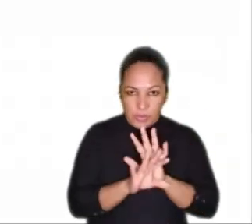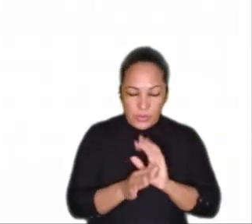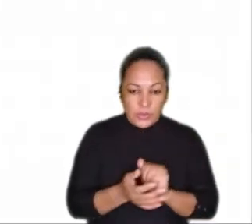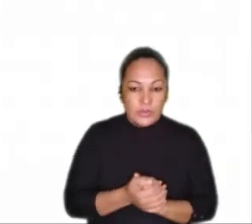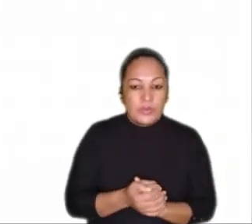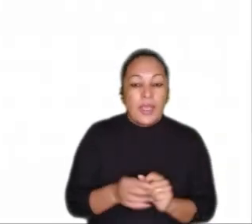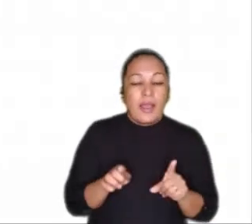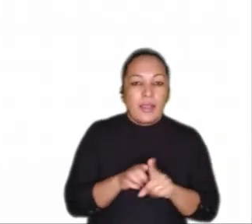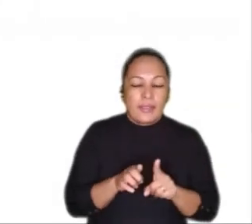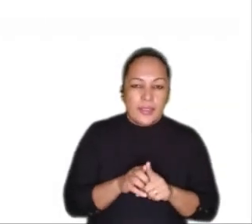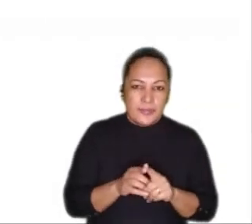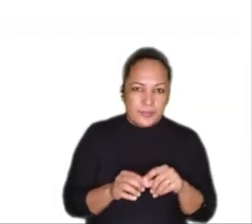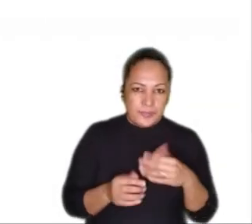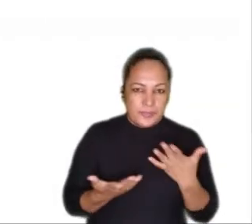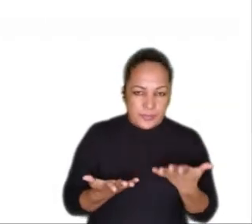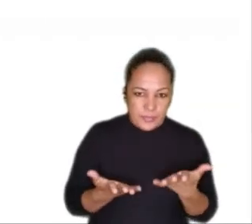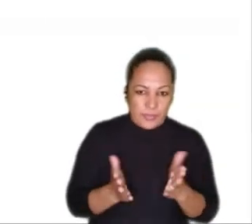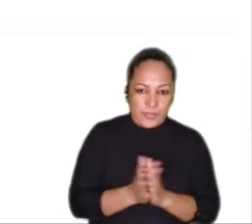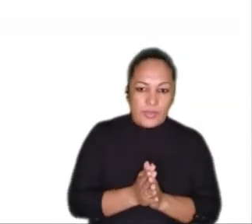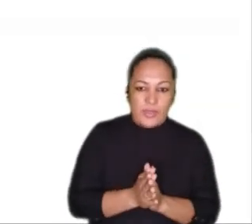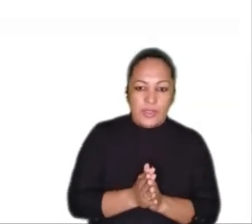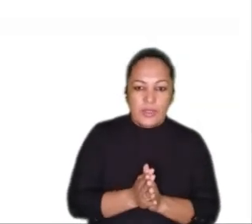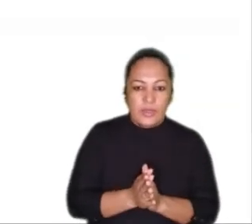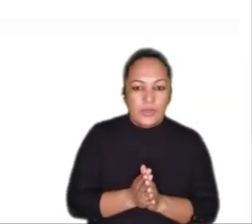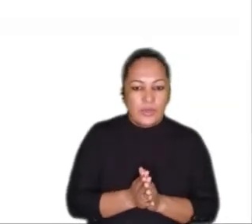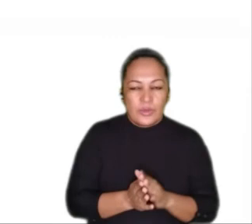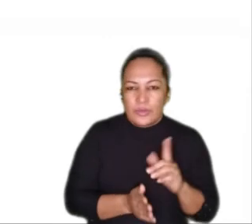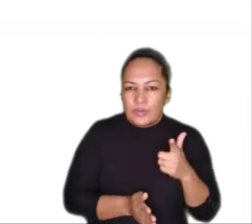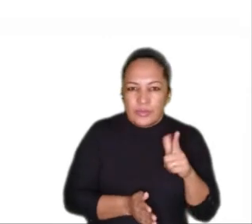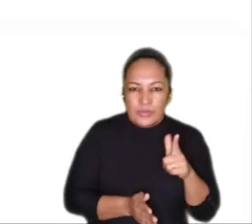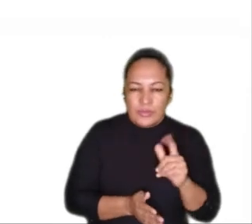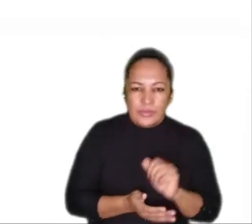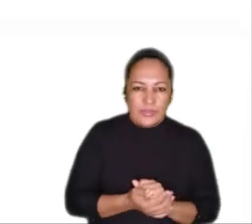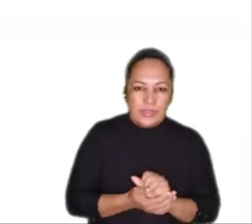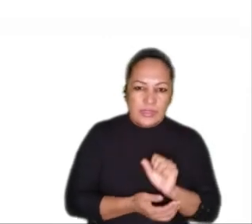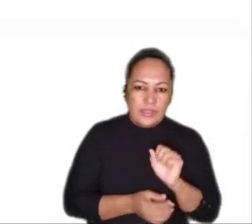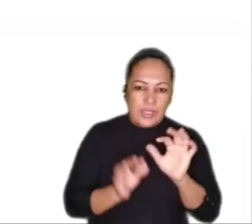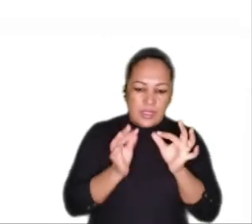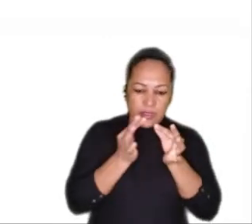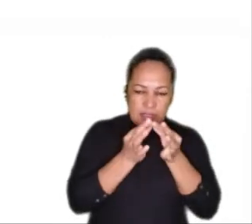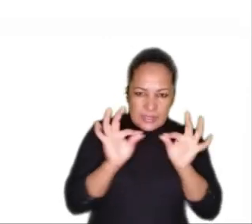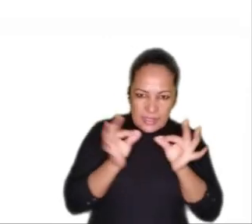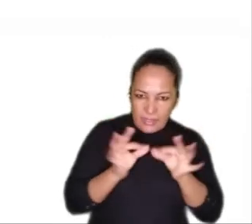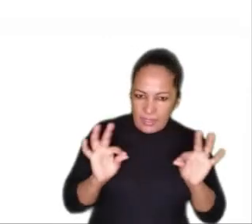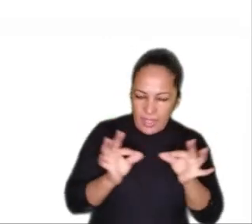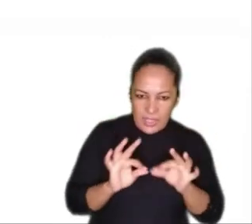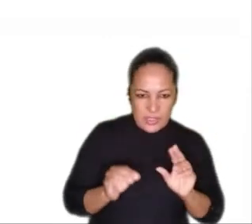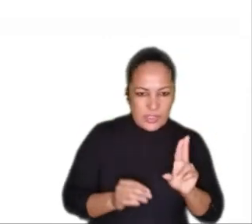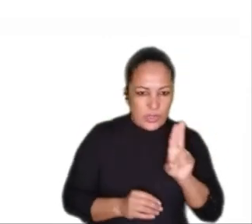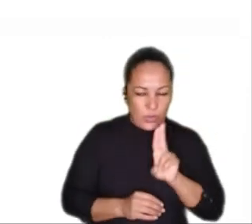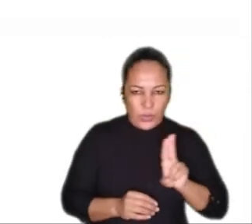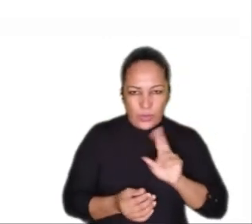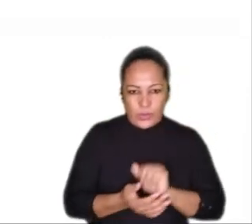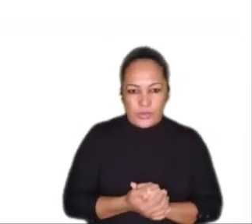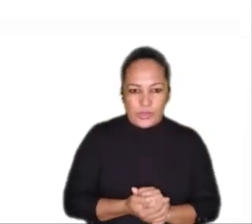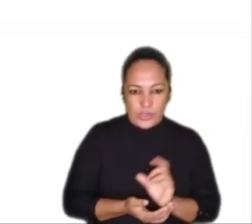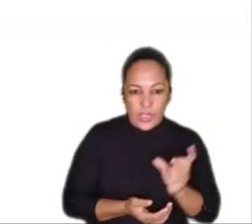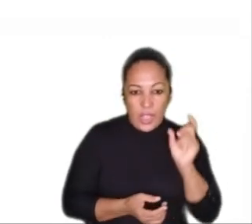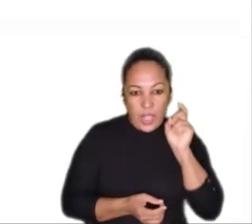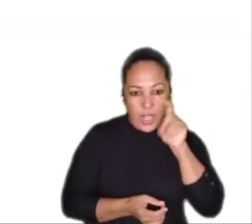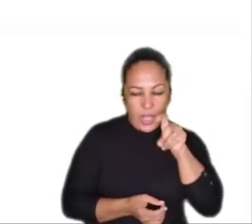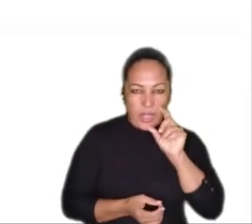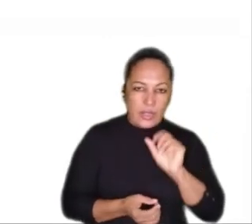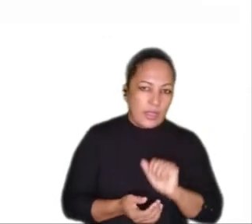olha lá, prontinho. Ah, tá, o PostgreSQL não tem a sintaxe use. É só você clicar em cima